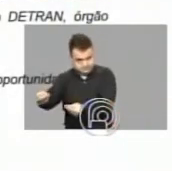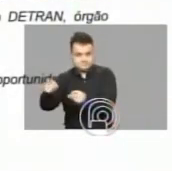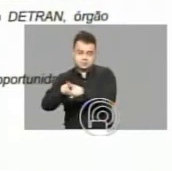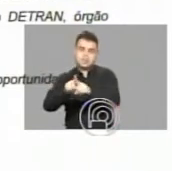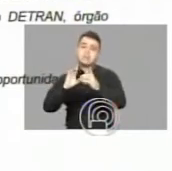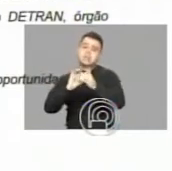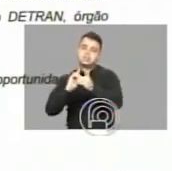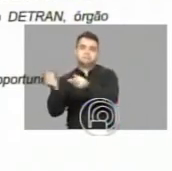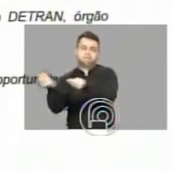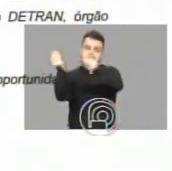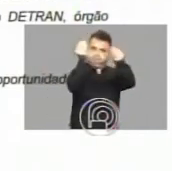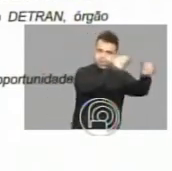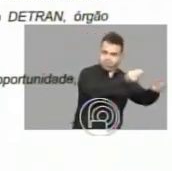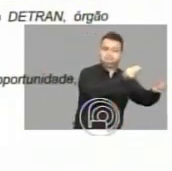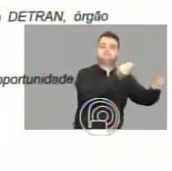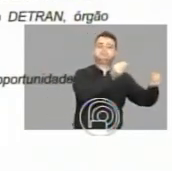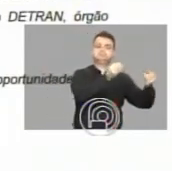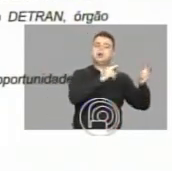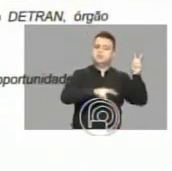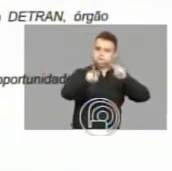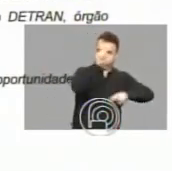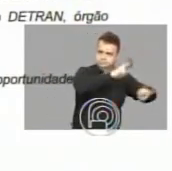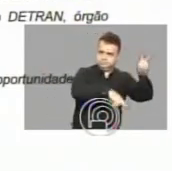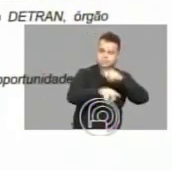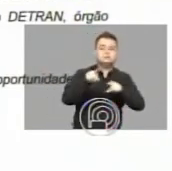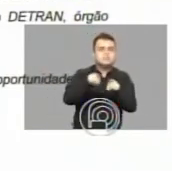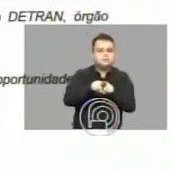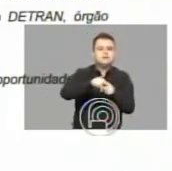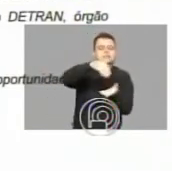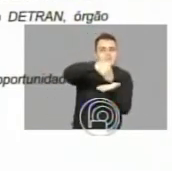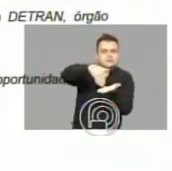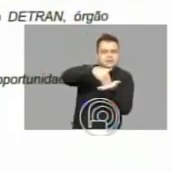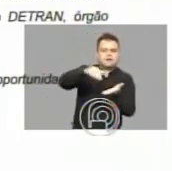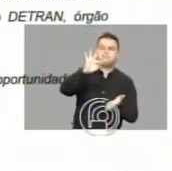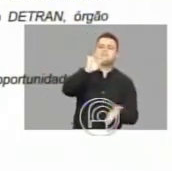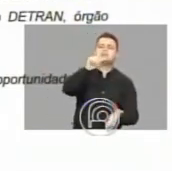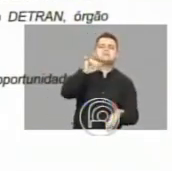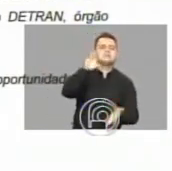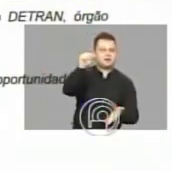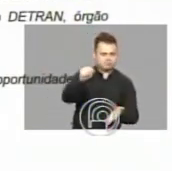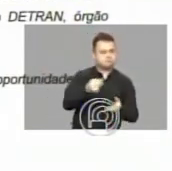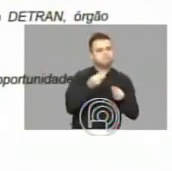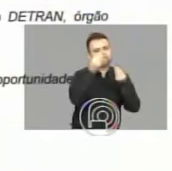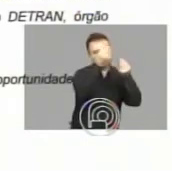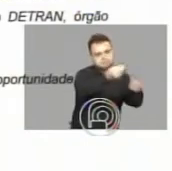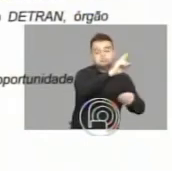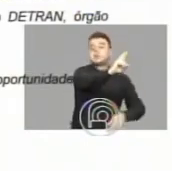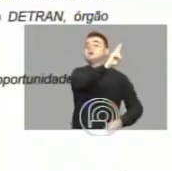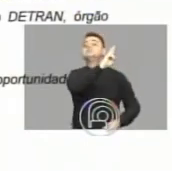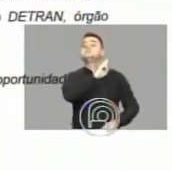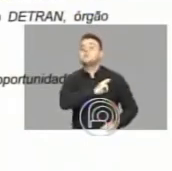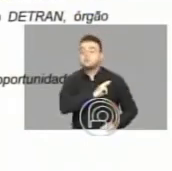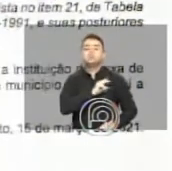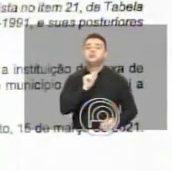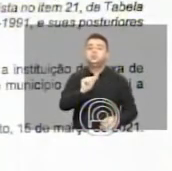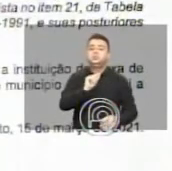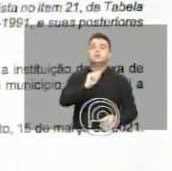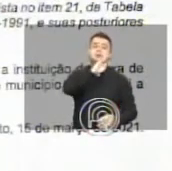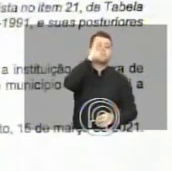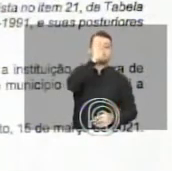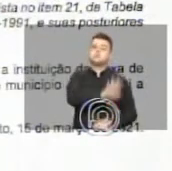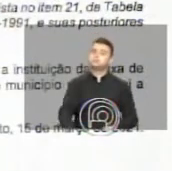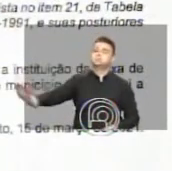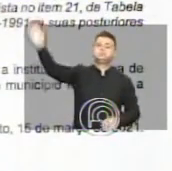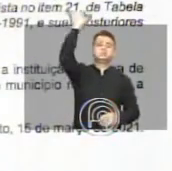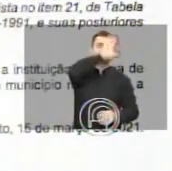Detran. A indicação passou também pela Secretaria Municipal da Fazenda, que respondeu que essa inspeção semestral é determinada pelo Código